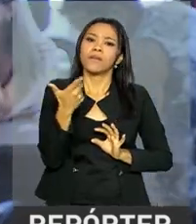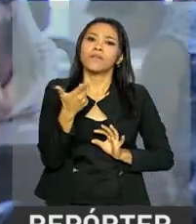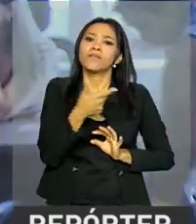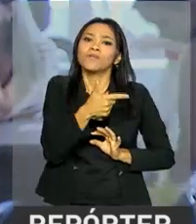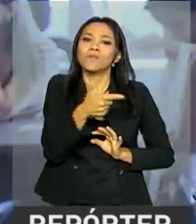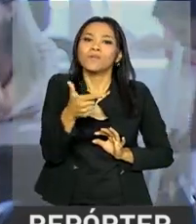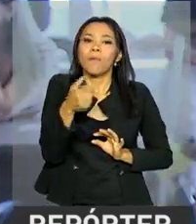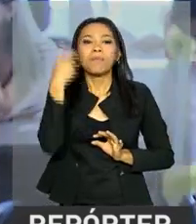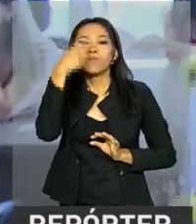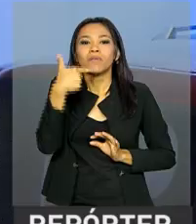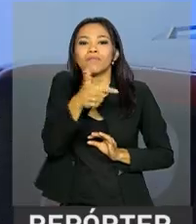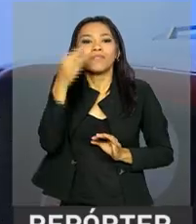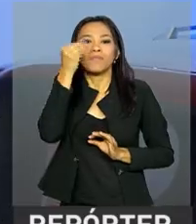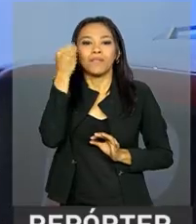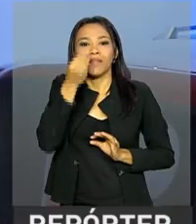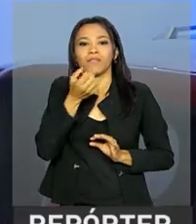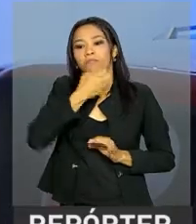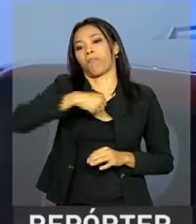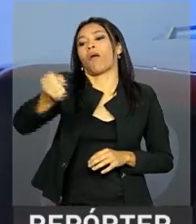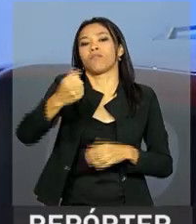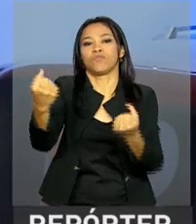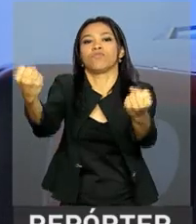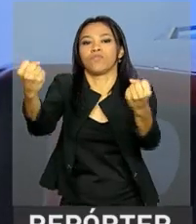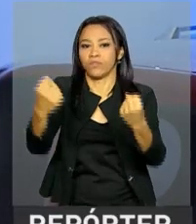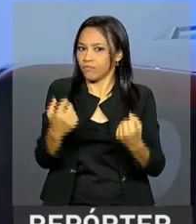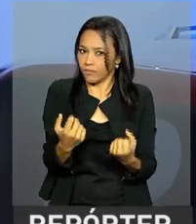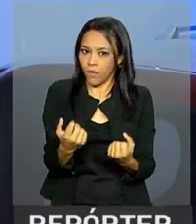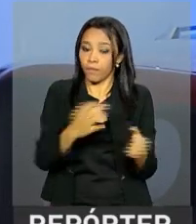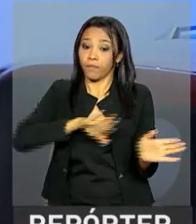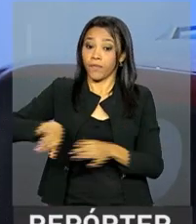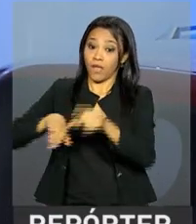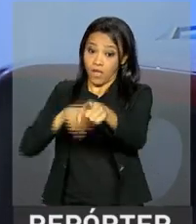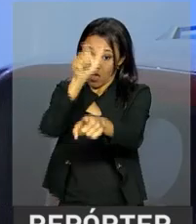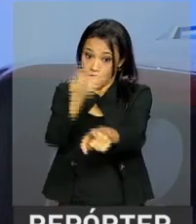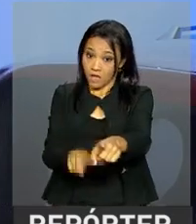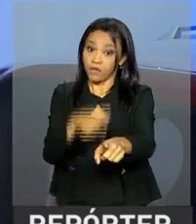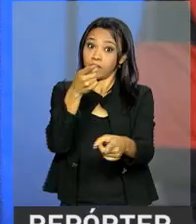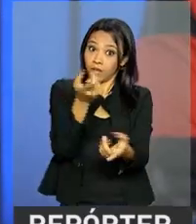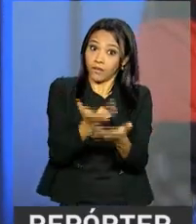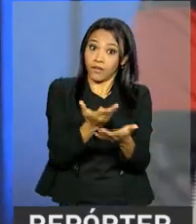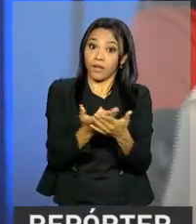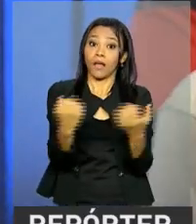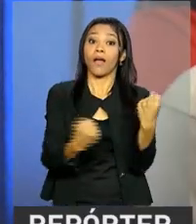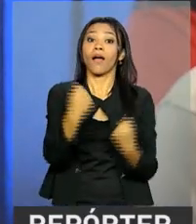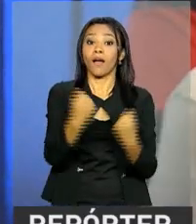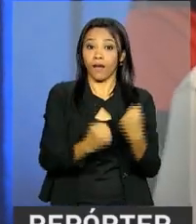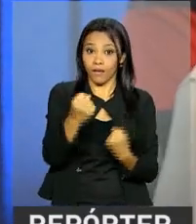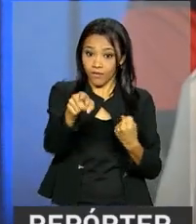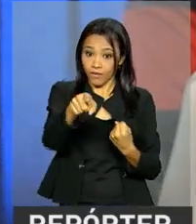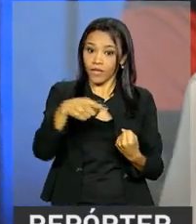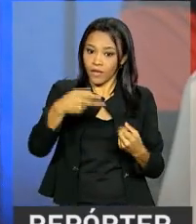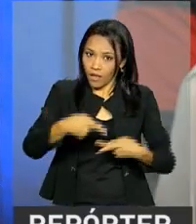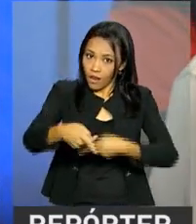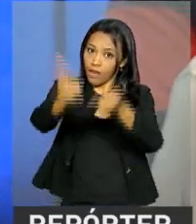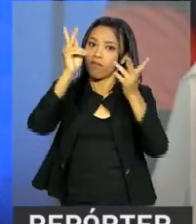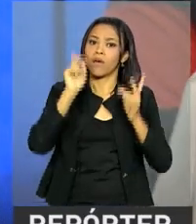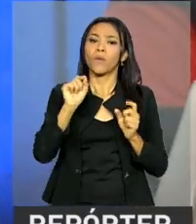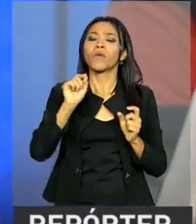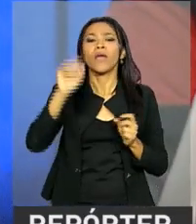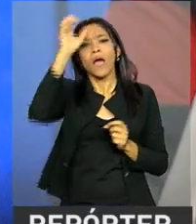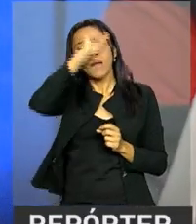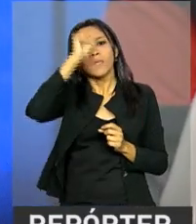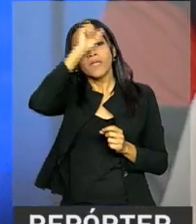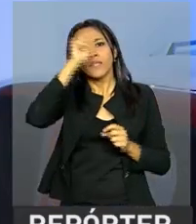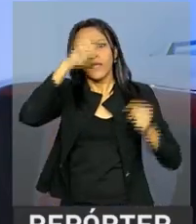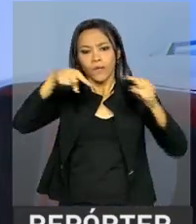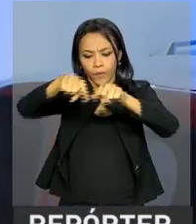aluno tão inexperiente no trânsito este estudante está tirando a carteira de motorista para carro e quer levar pra rua o que aprendeu em